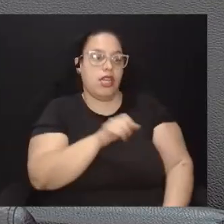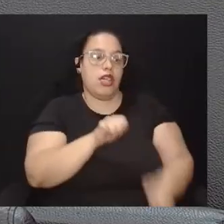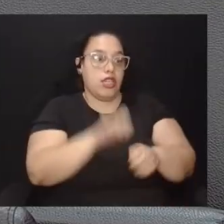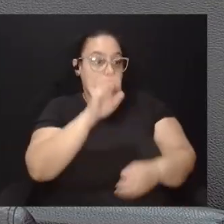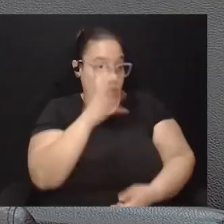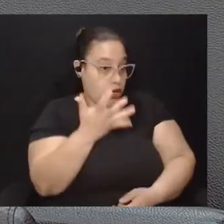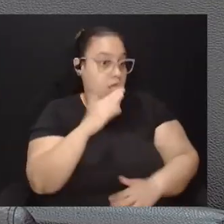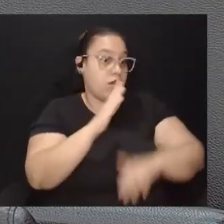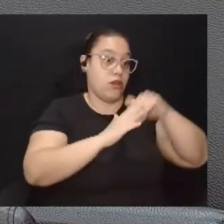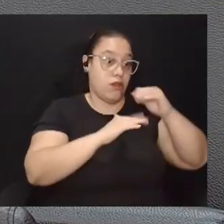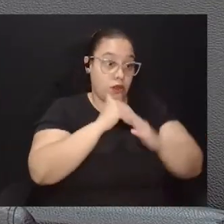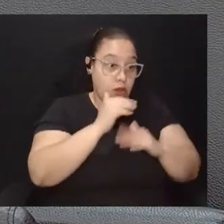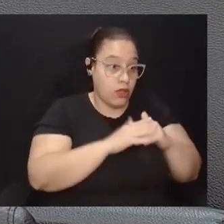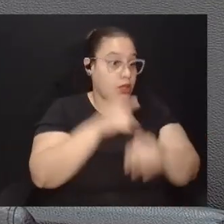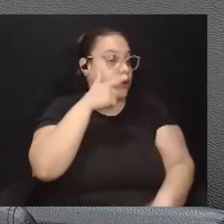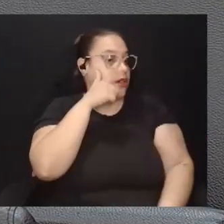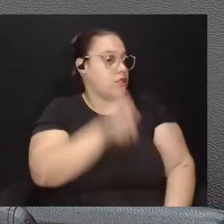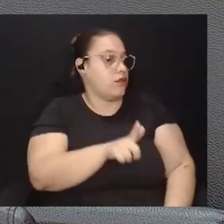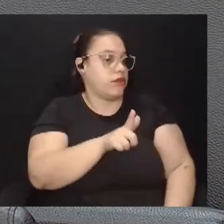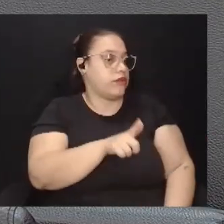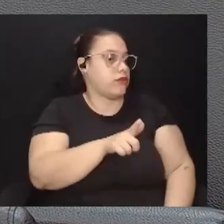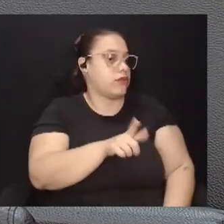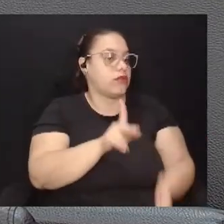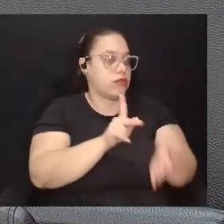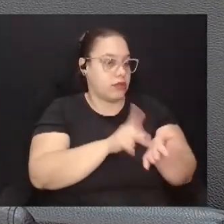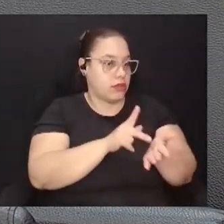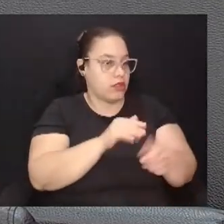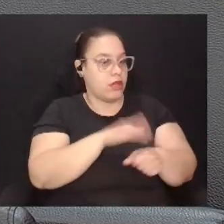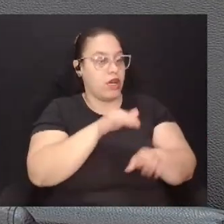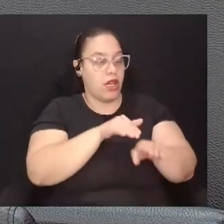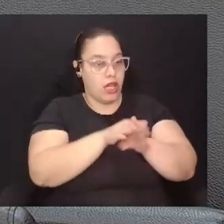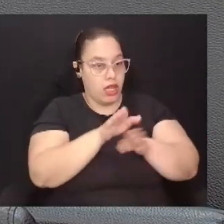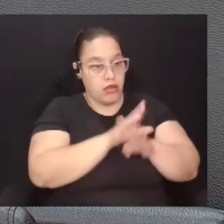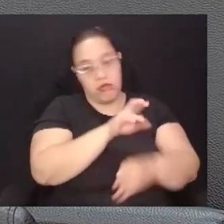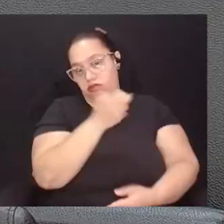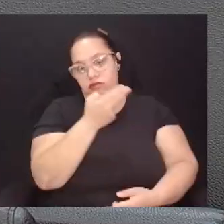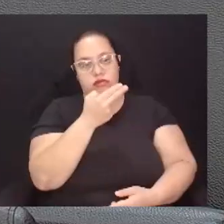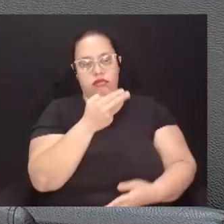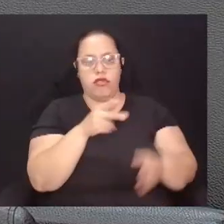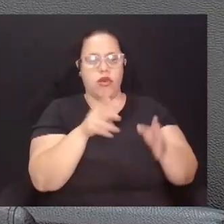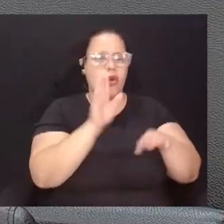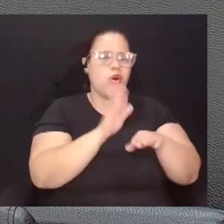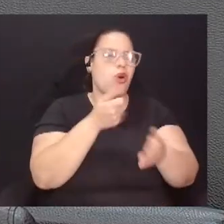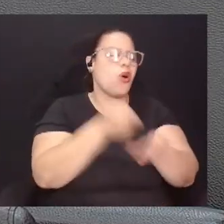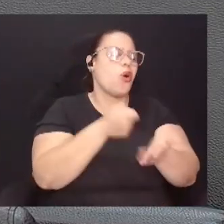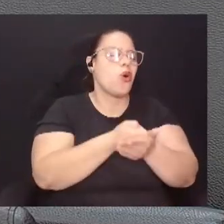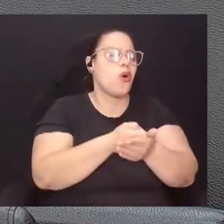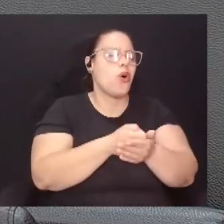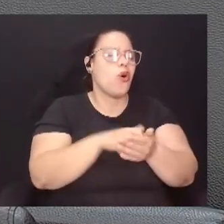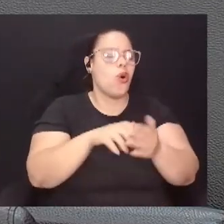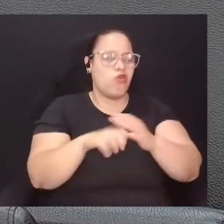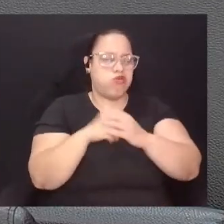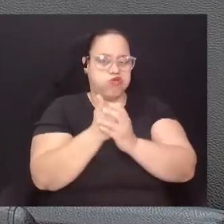foi feito o serviço, para que a gente consiga realizar mais indicações ou então cobrar a prefeitura. Muitas vezes o